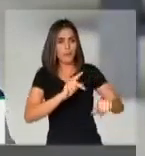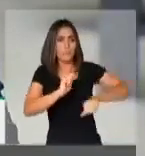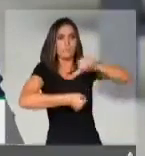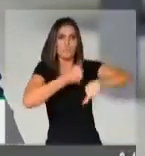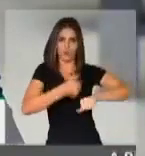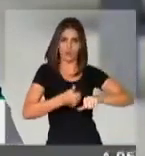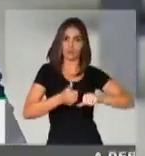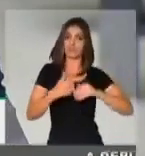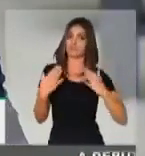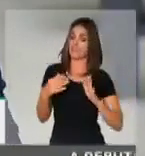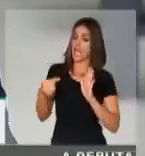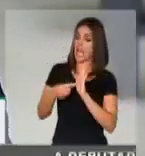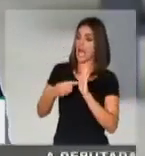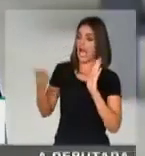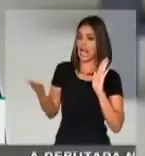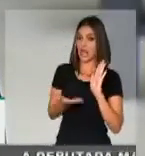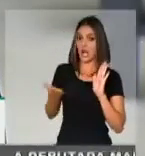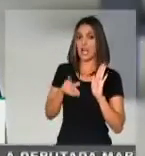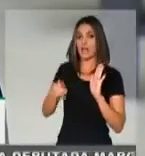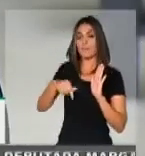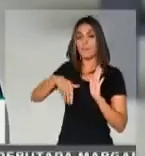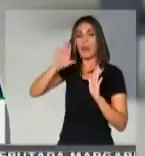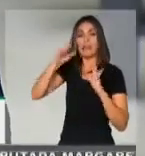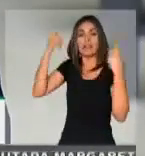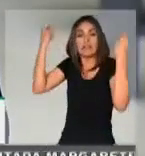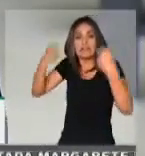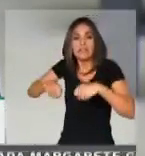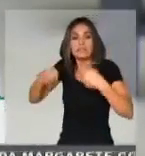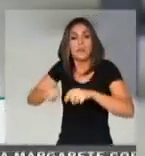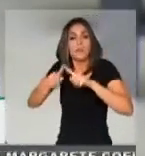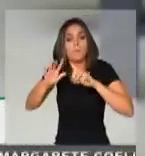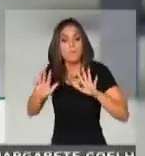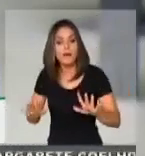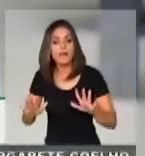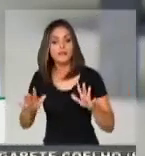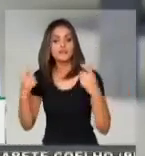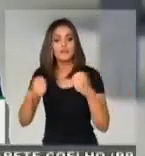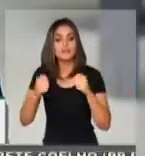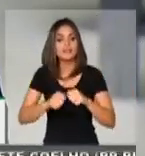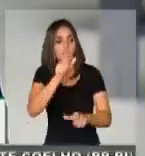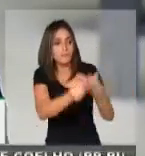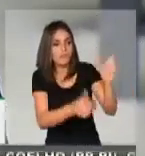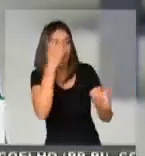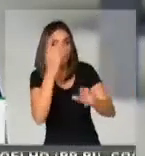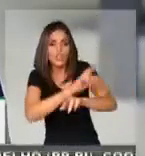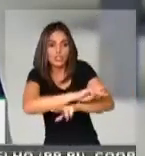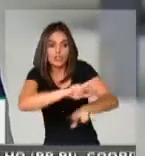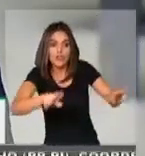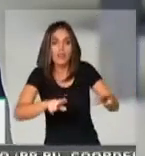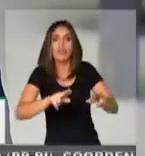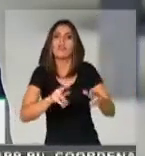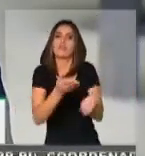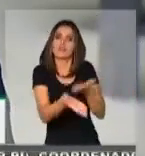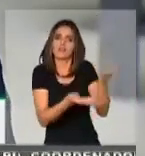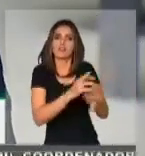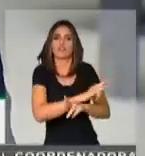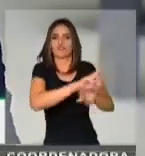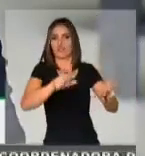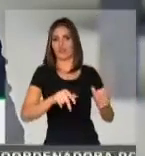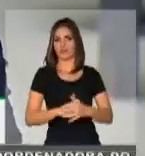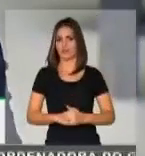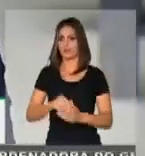talvez seja a mais necessária. No entanto, nós temos que tratar os diferentes de forma diferente e os iguais de forma